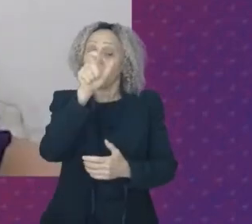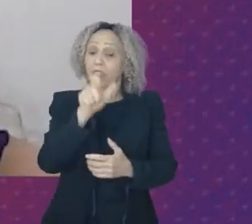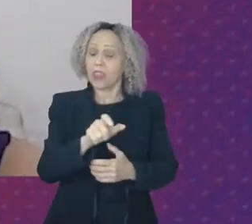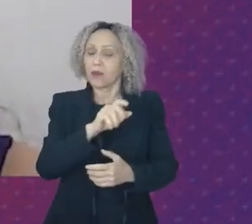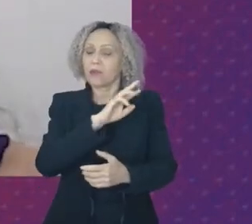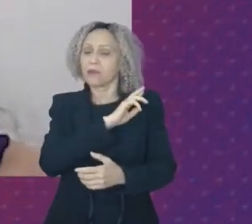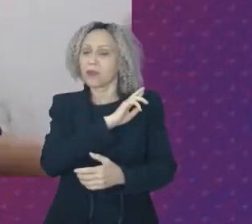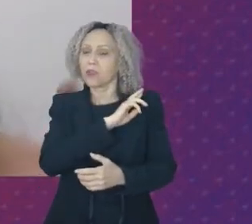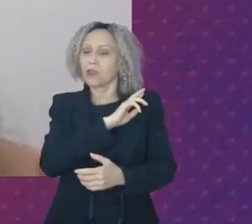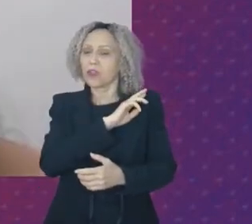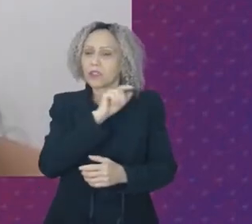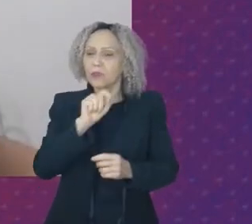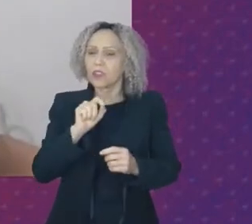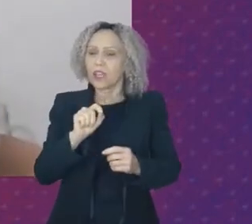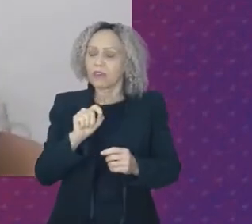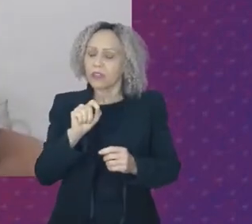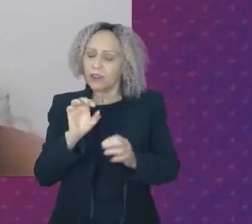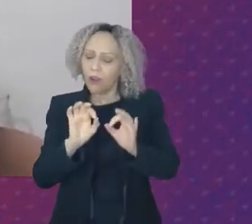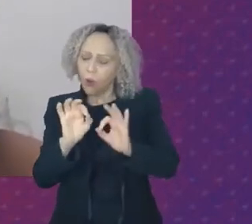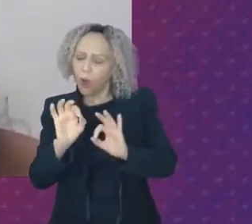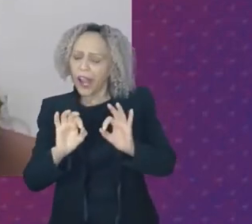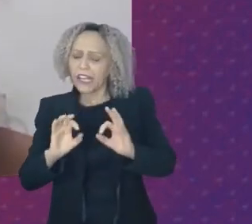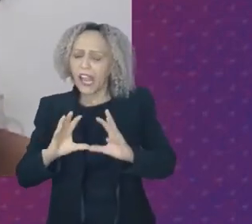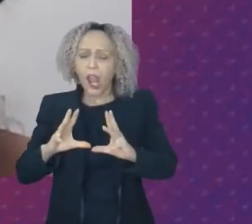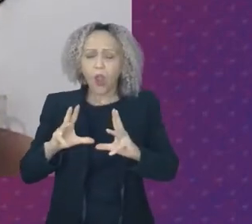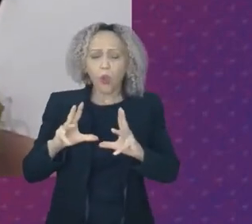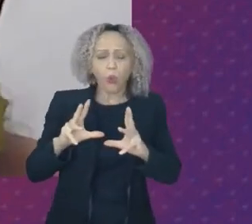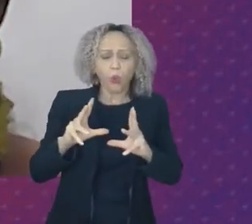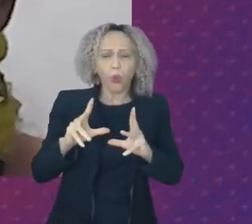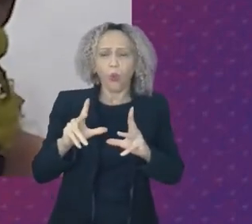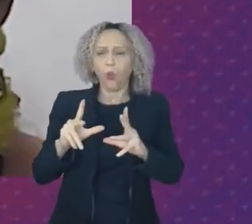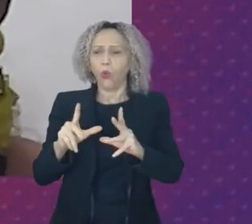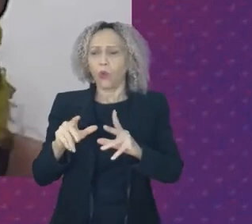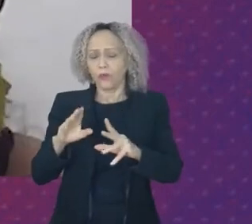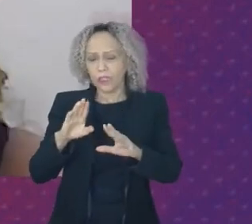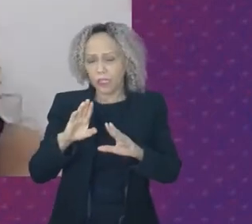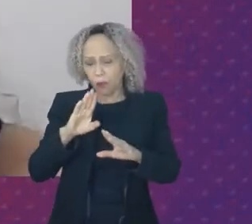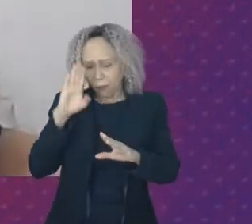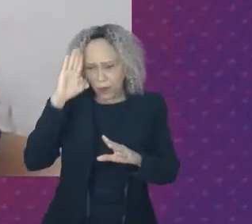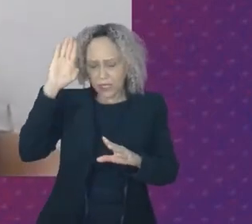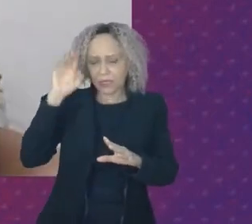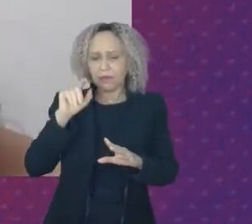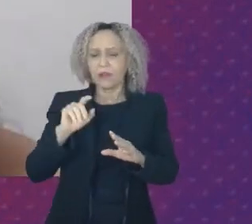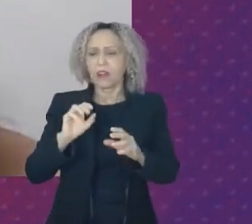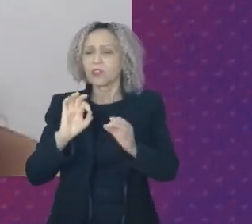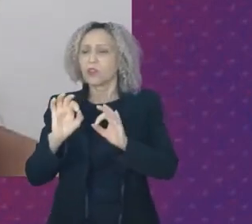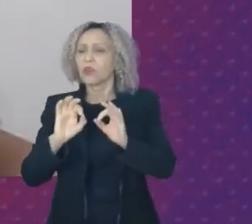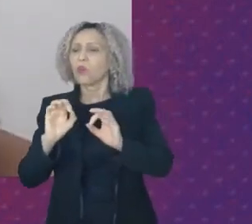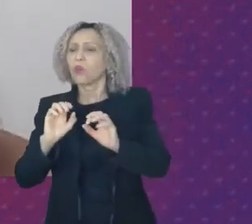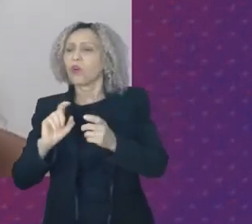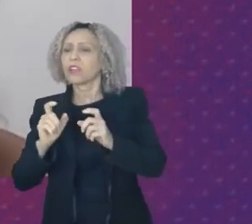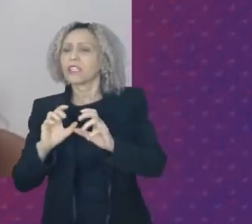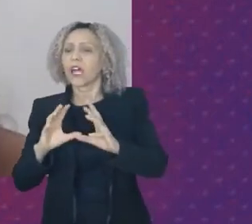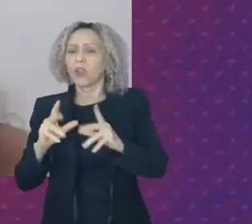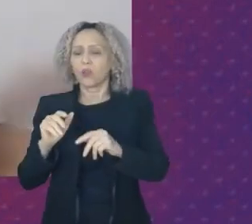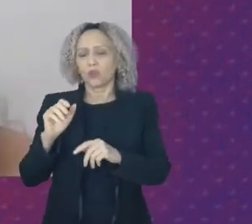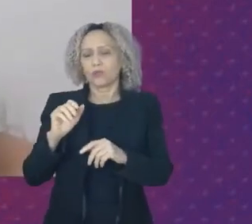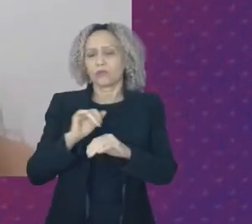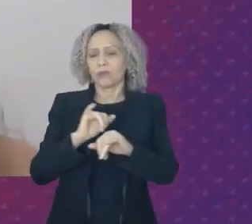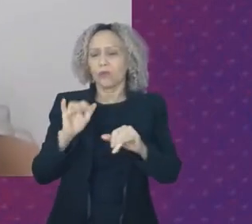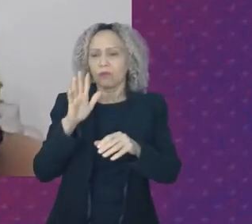candidatura, enquanto a candidata vai cumprir a tarefa de projetar para a